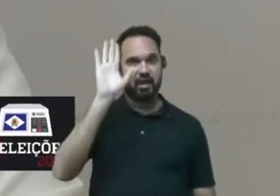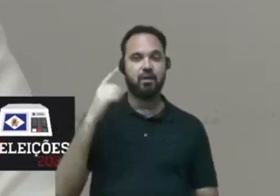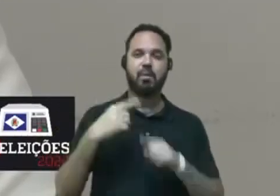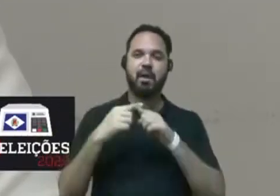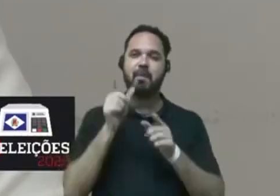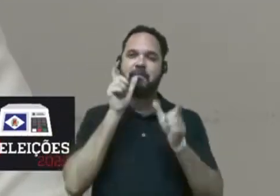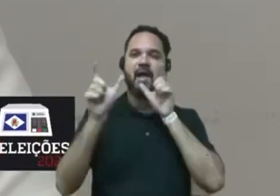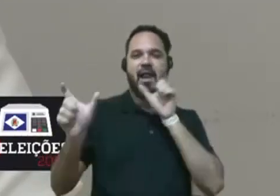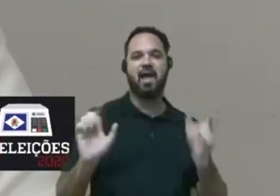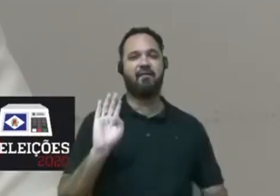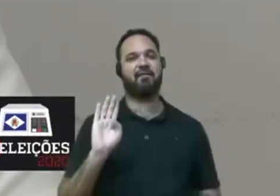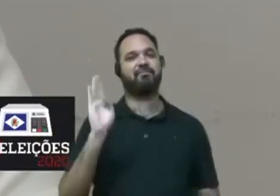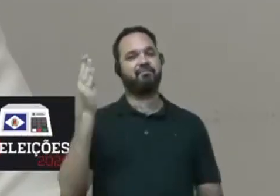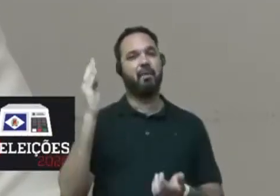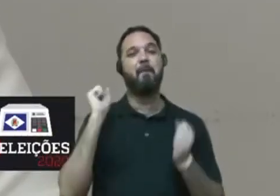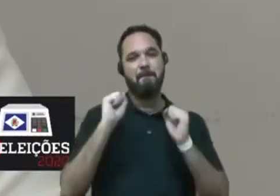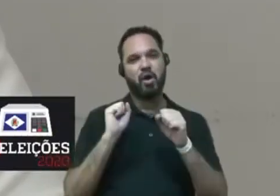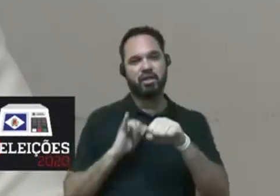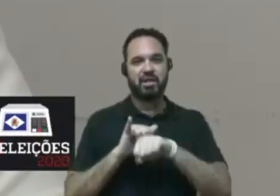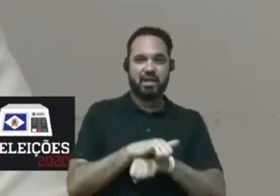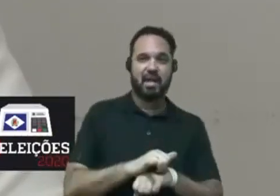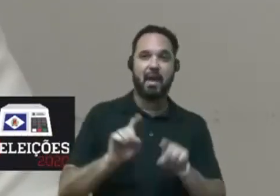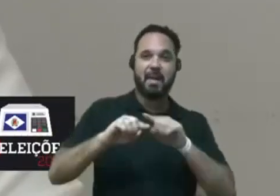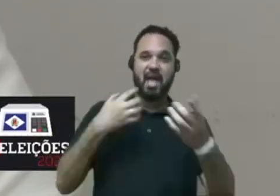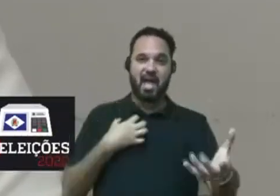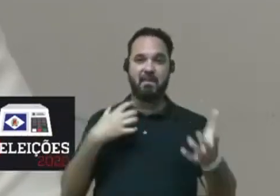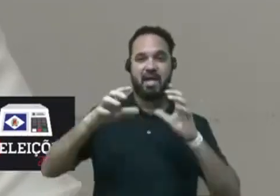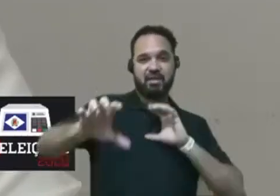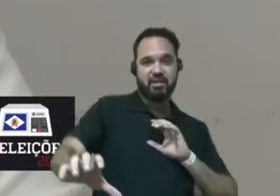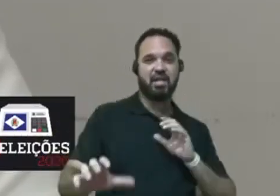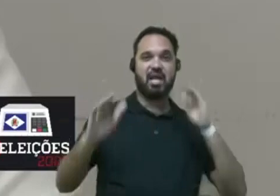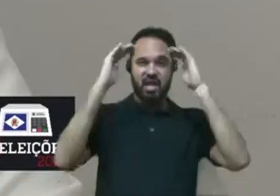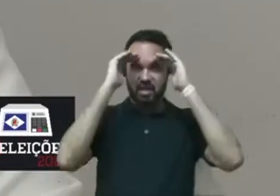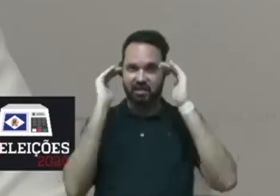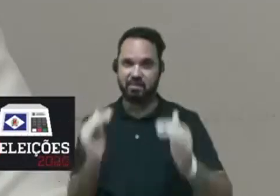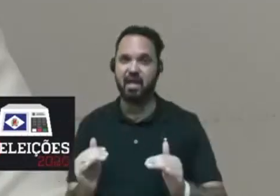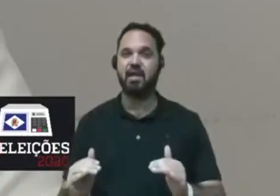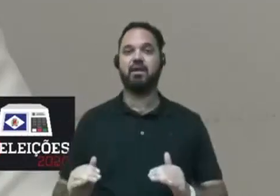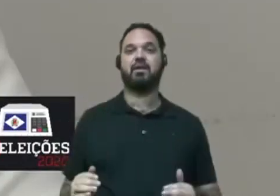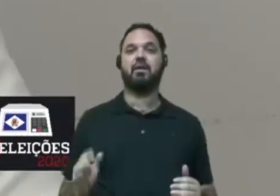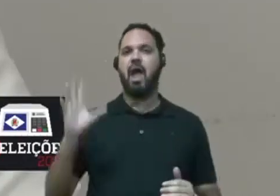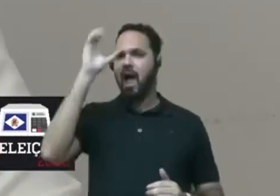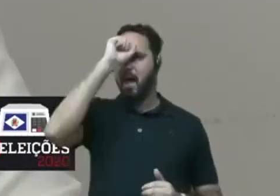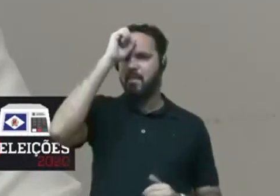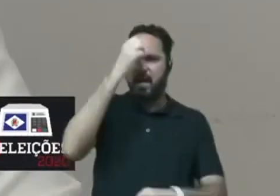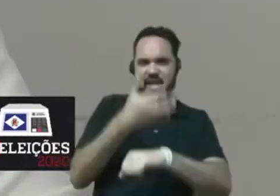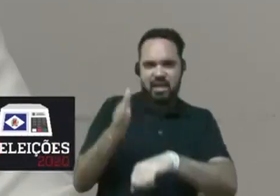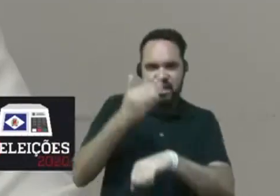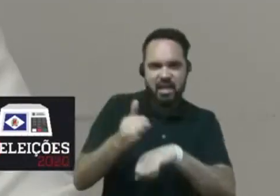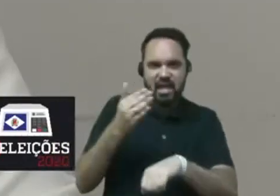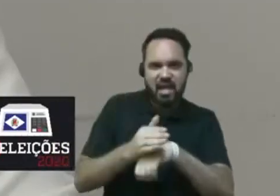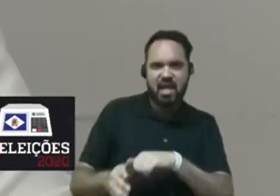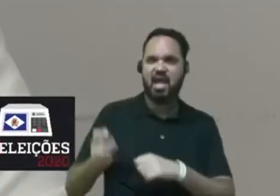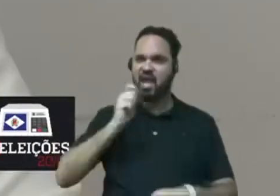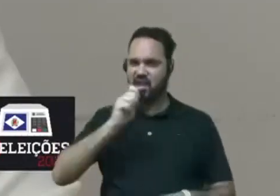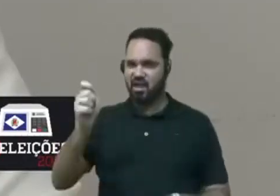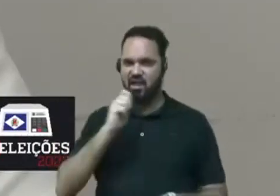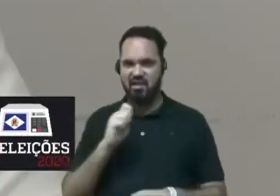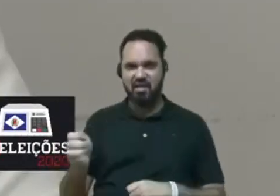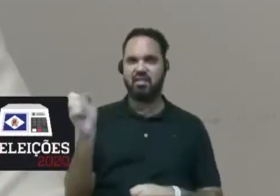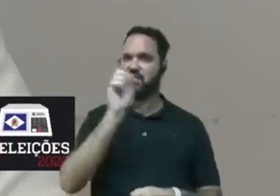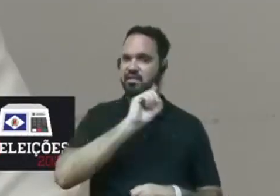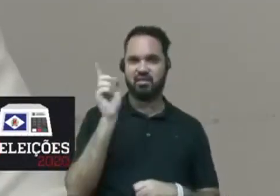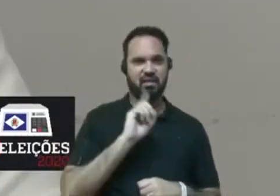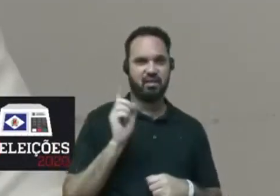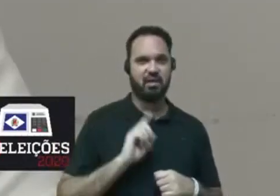ajudam enganar mas é empatia solidariedade reconhecimento não se aprendem com treinamento de mídia com